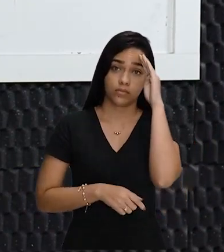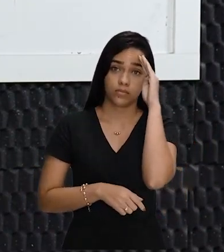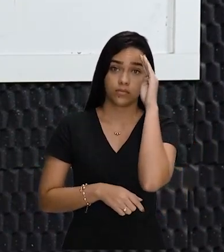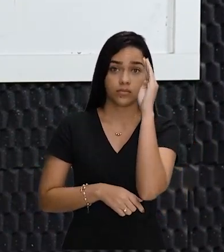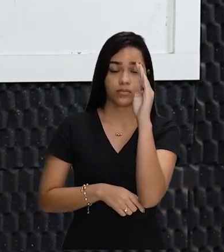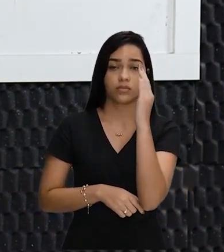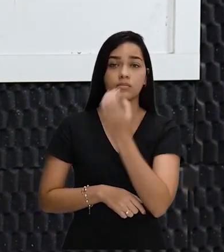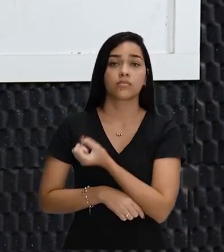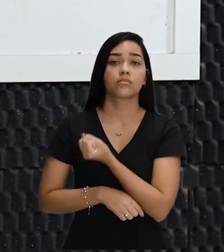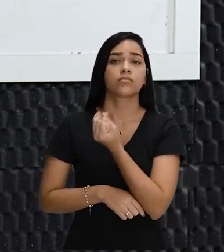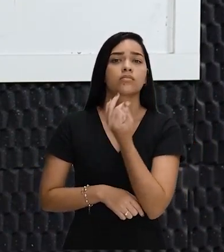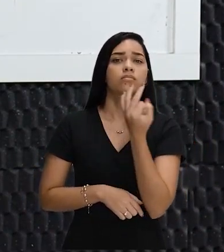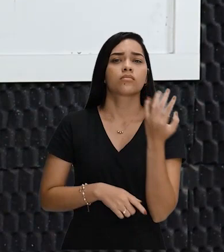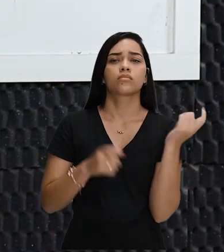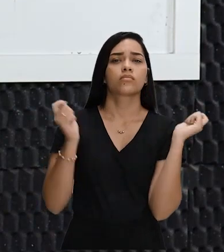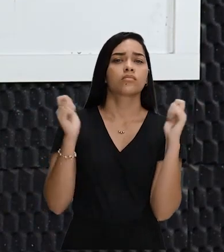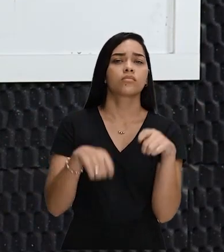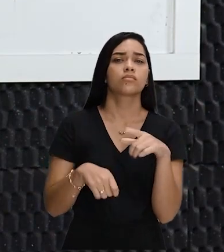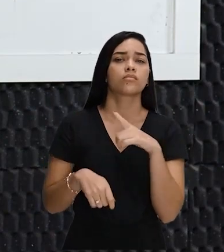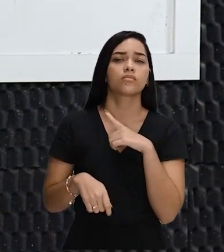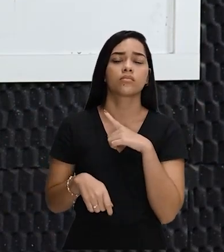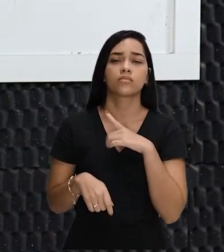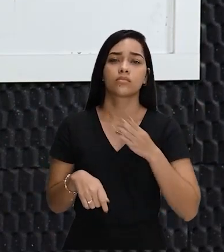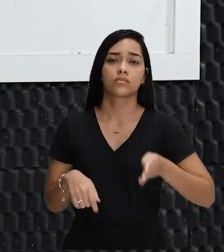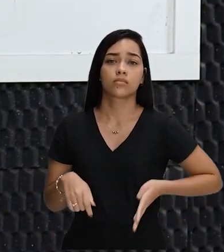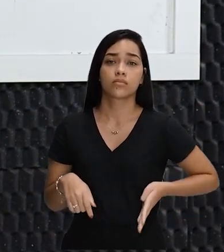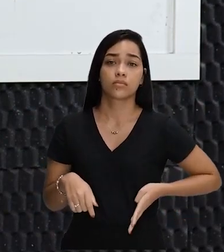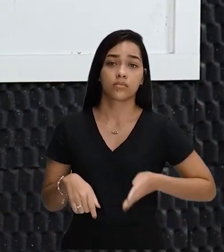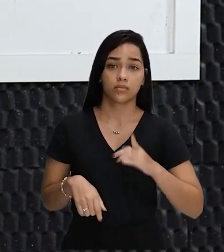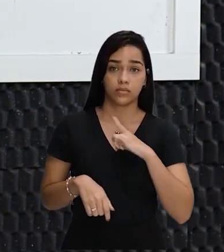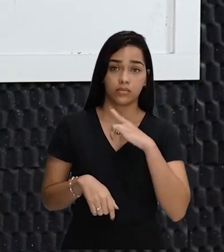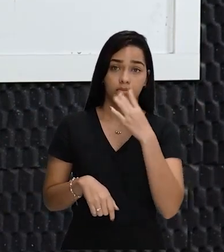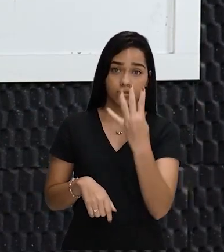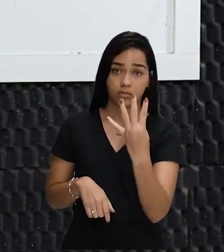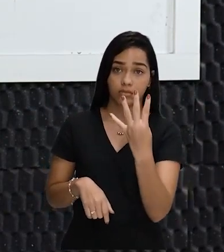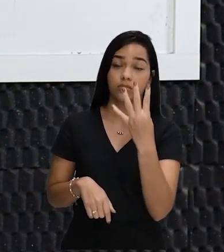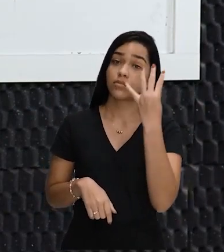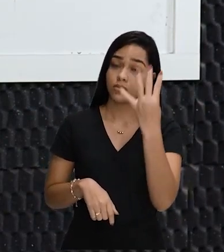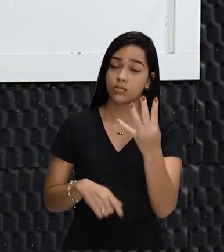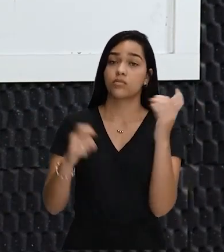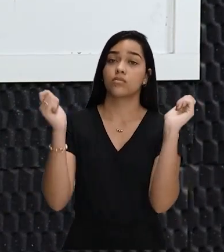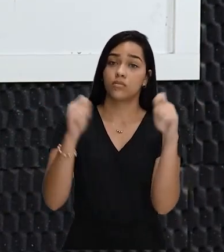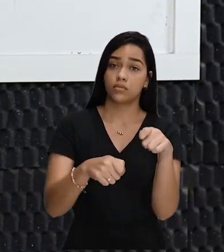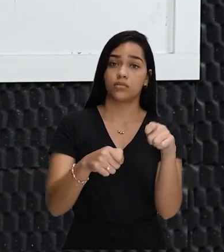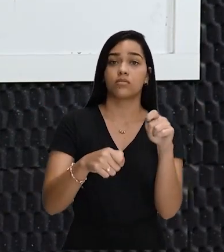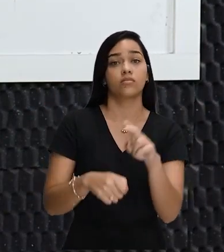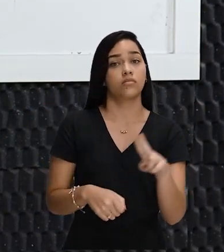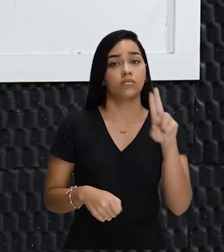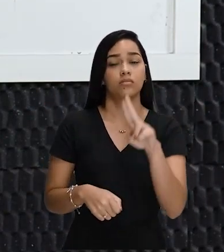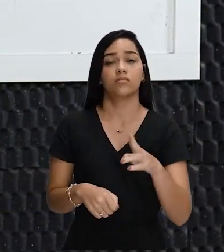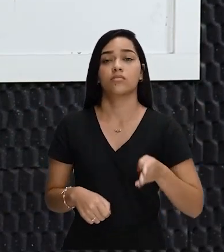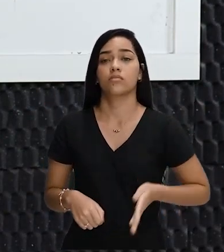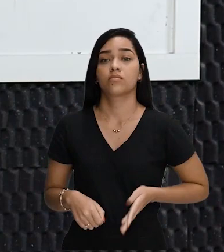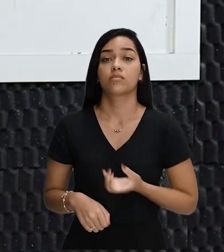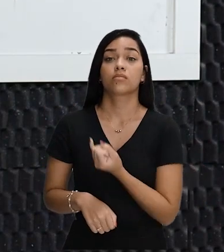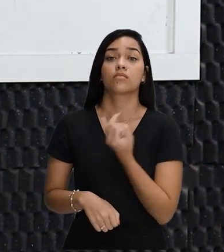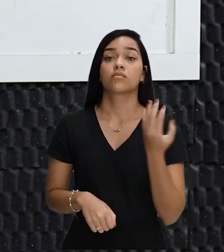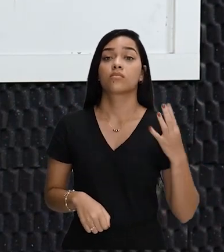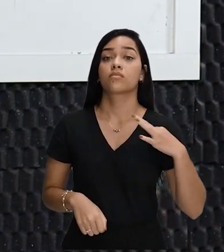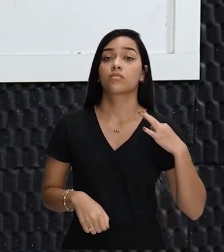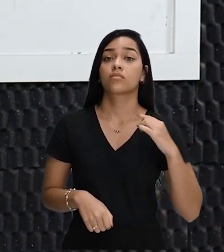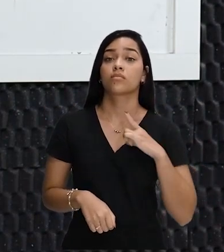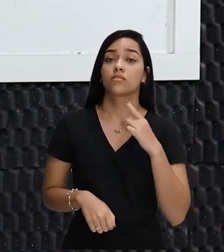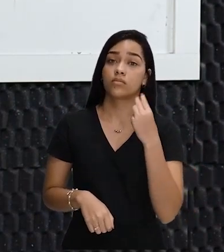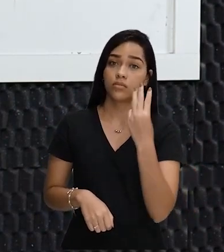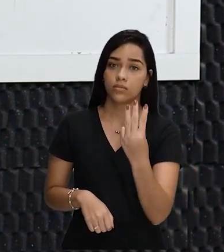princípio quantas possibilidades eu tenho de cálcio tenho quatro calças então Quatro possibilidades de caos quantas camisas eu